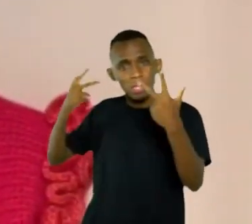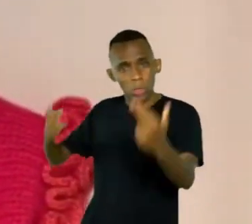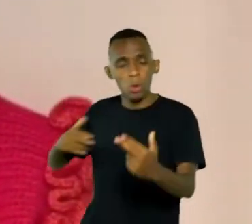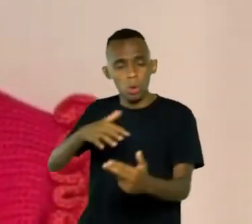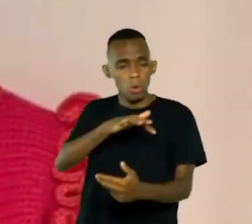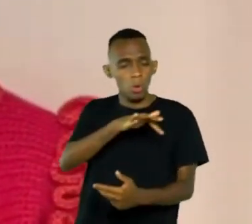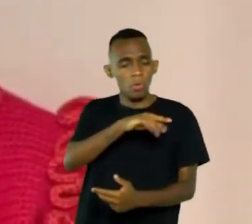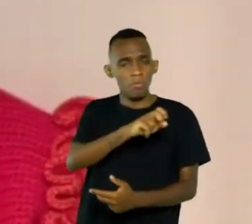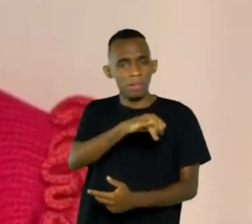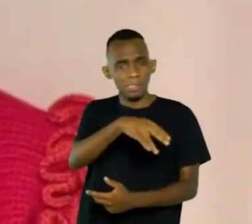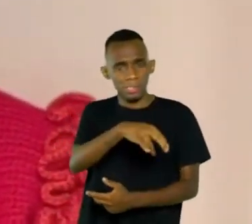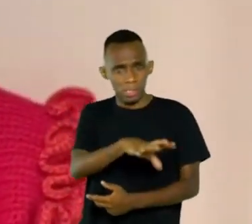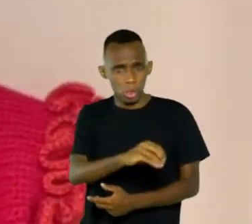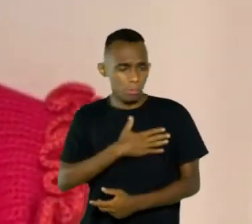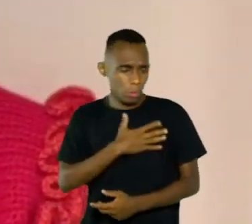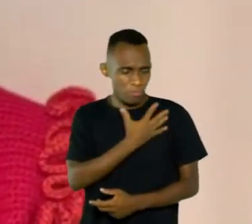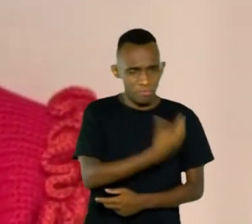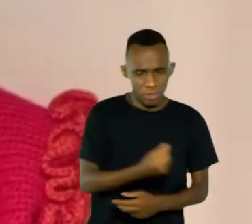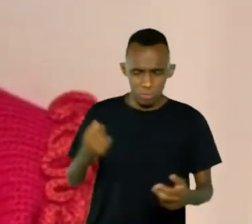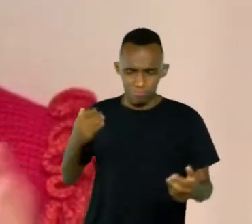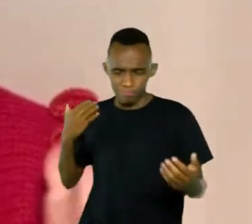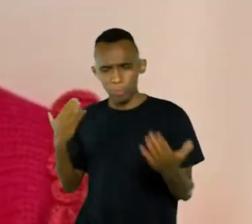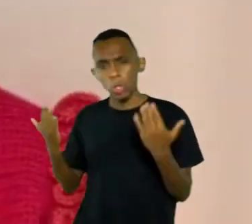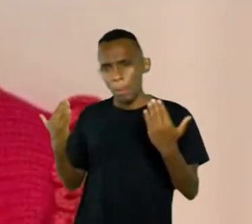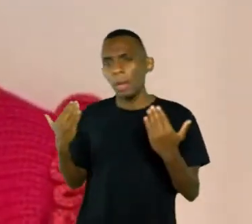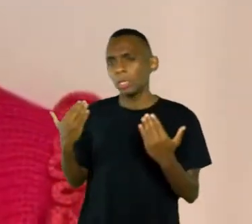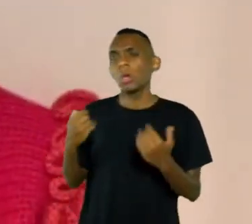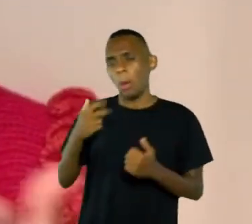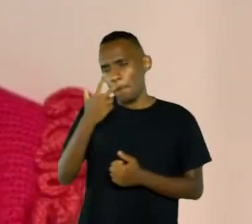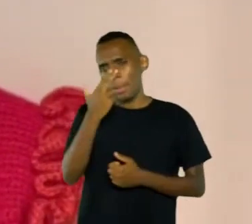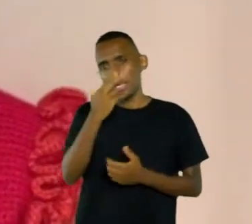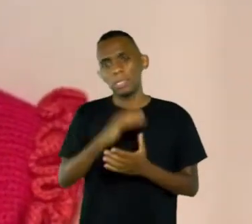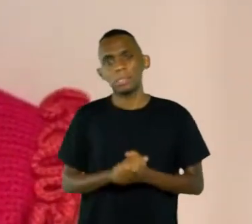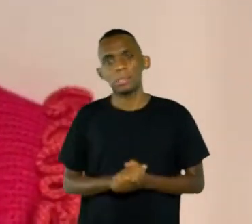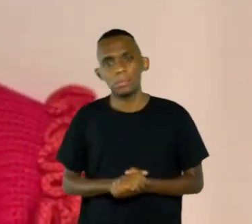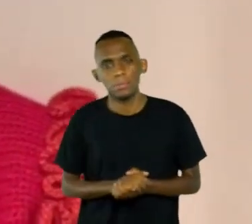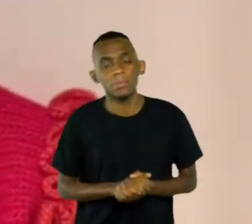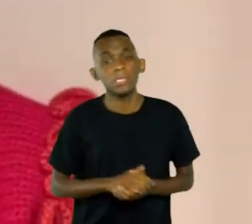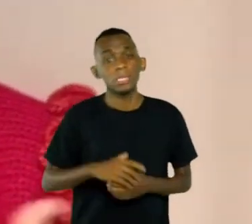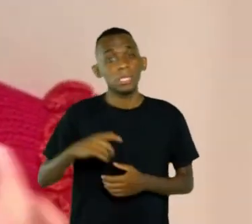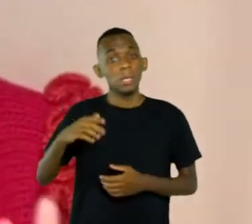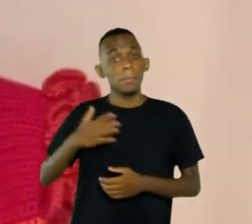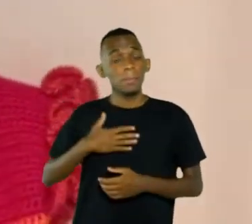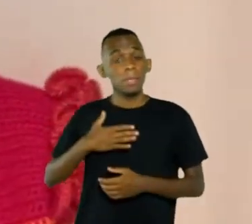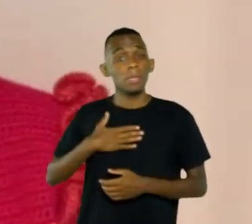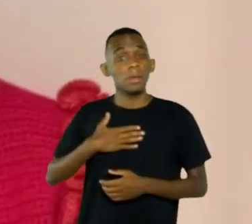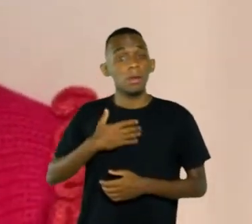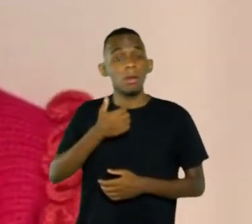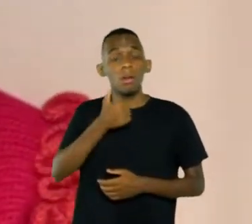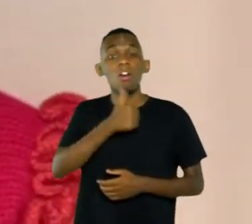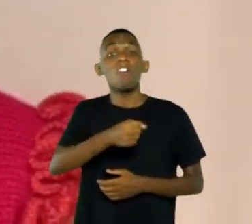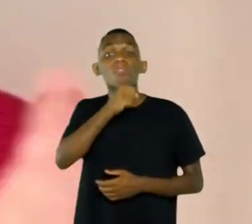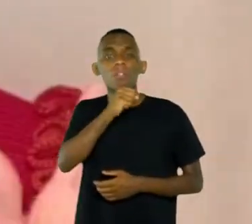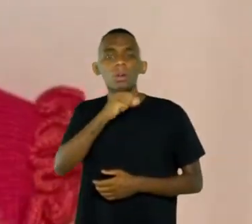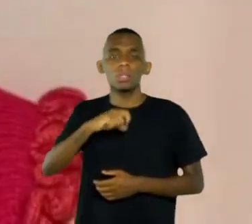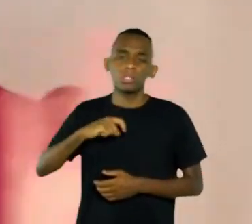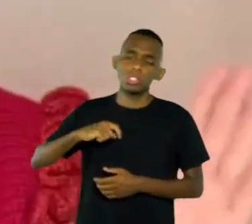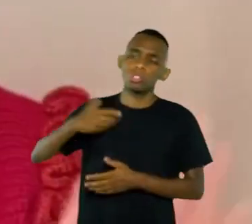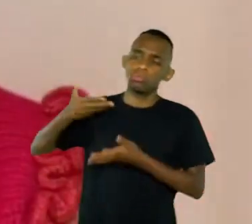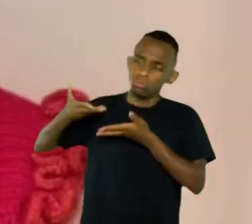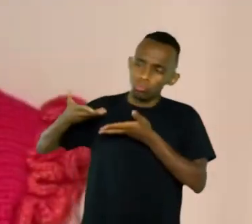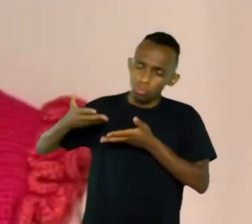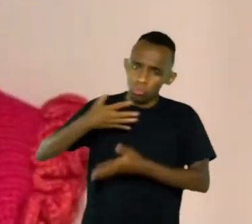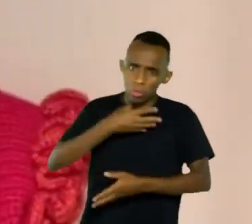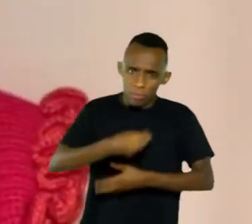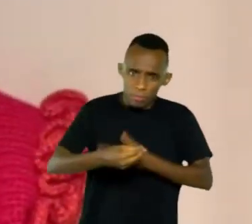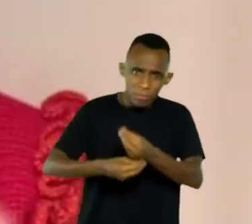morrido, né? A minha avó tinha uma menina de 2 anos, uma menina de 1 ano, e o meu avô morreu de repente, um câncer muito